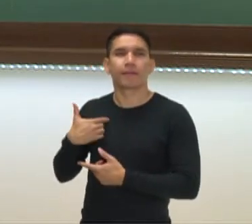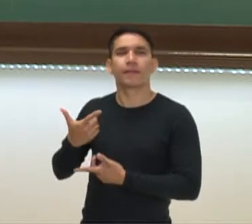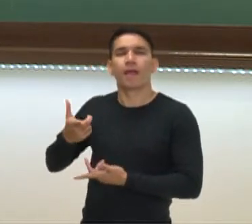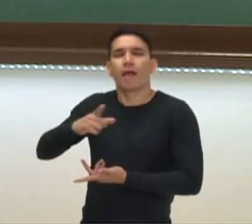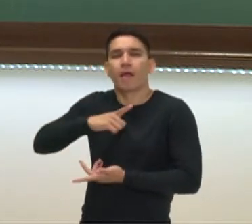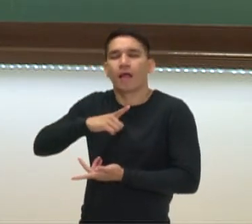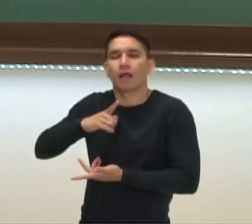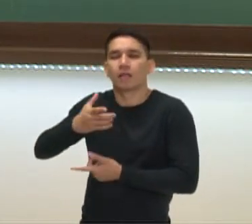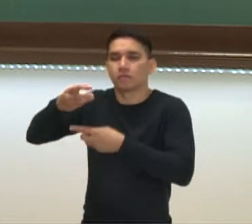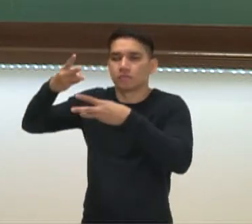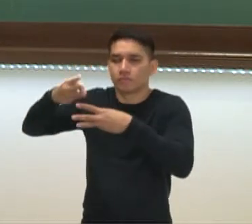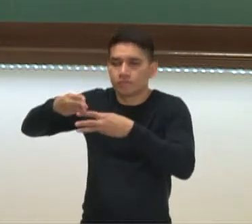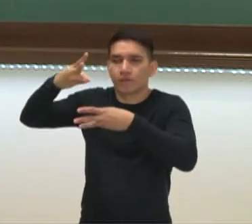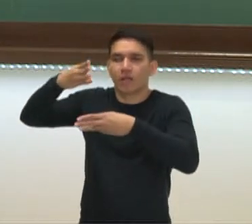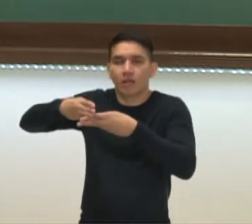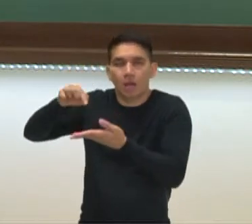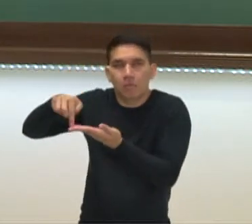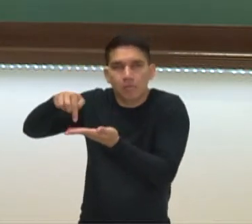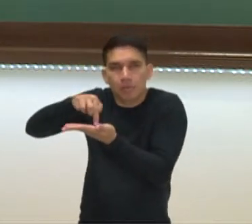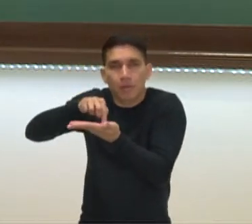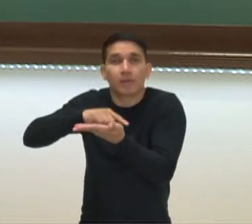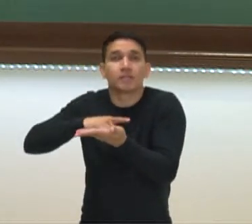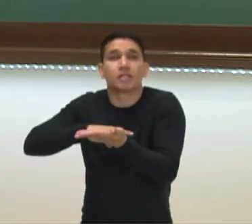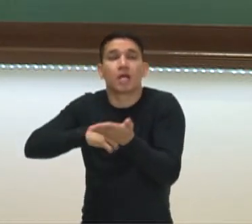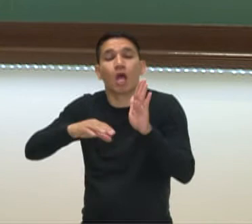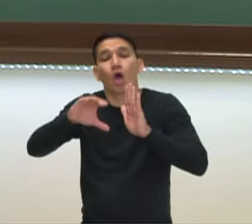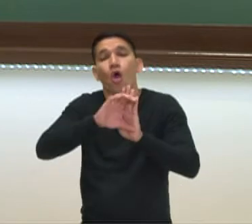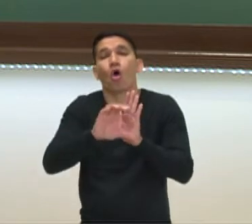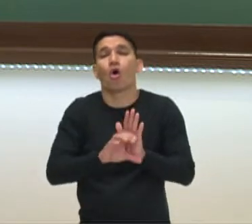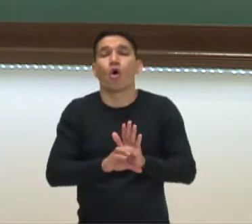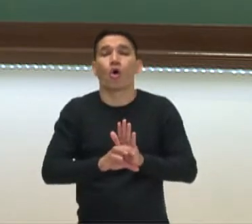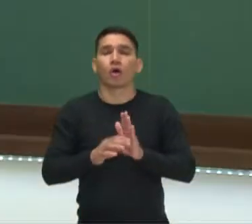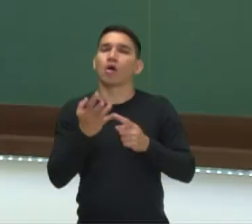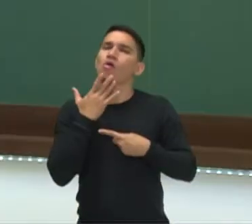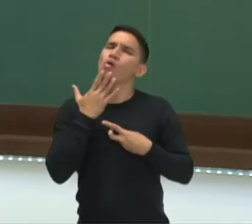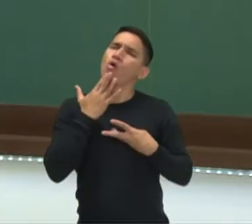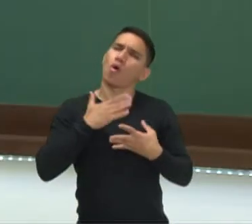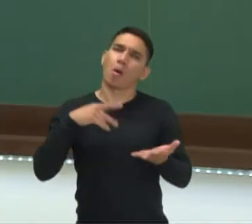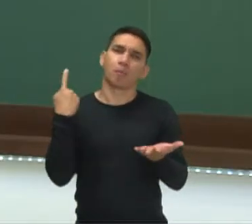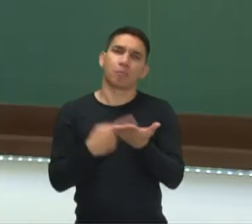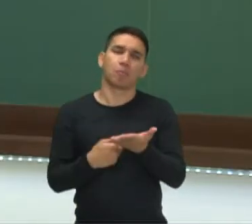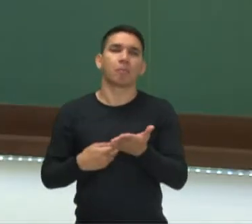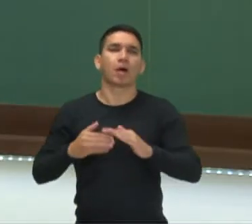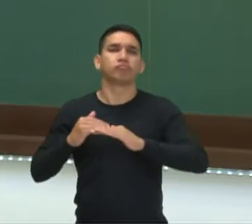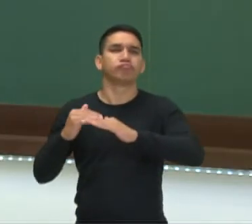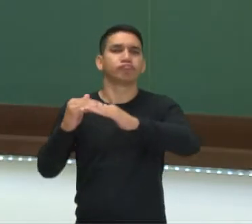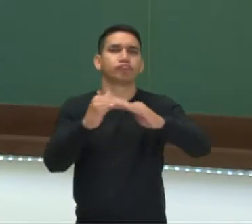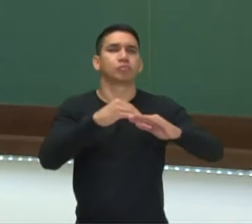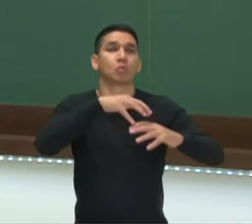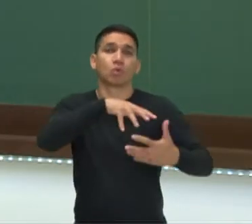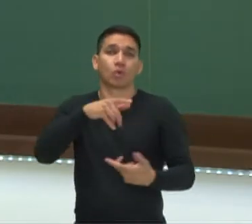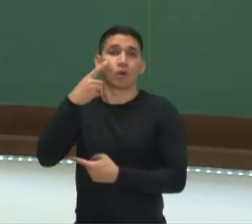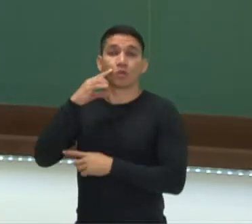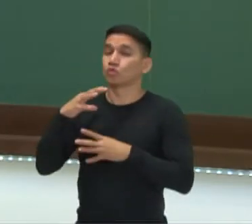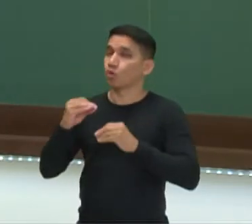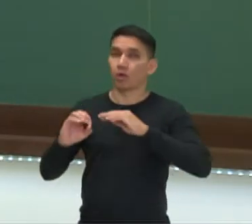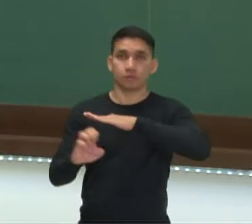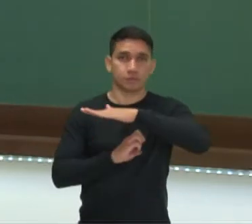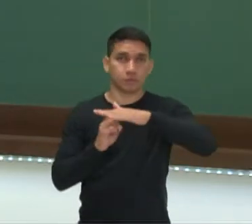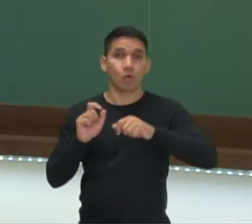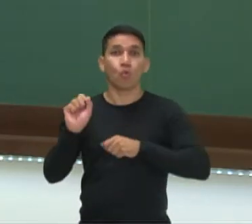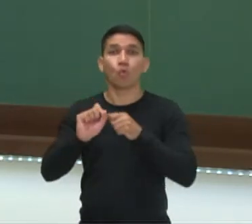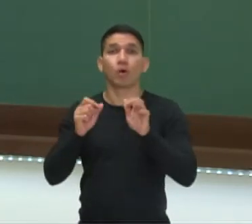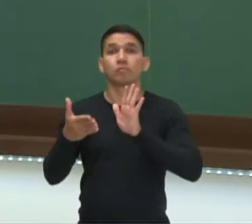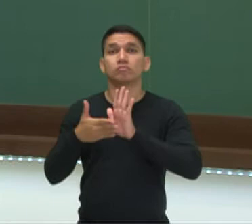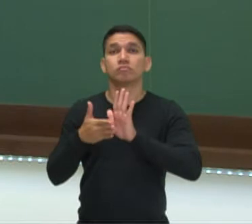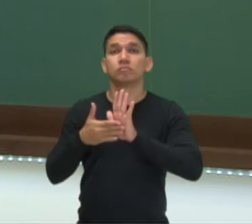resistores eletrônicos, eles têm um código de cores que o fabricante, que é padrão internacional, que todo fabricante usa para indicar qual é a resistência